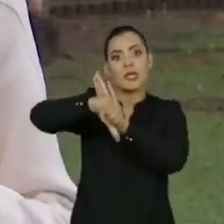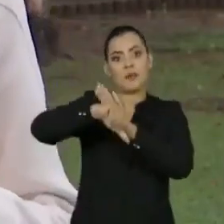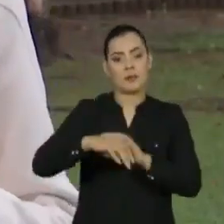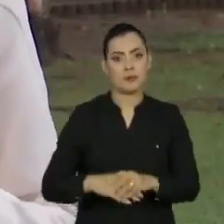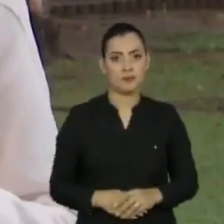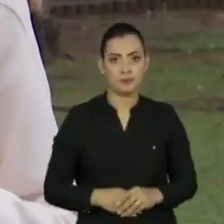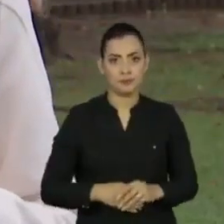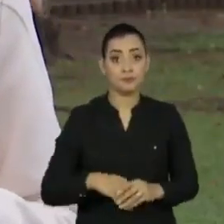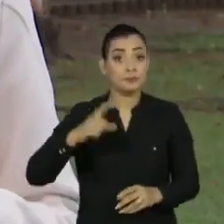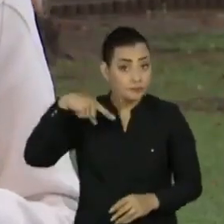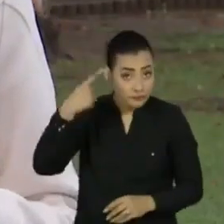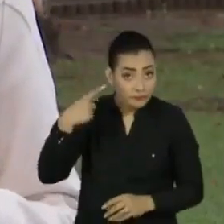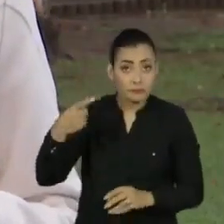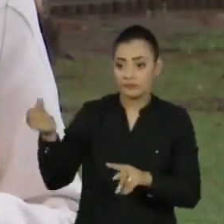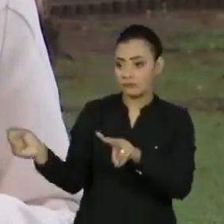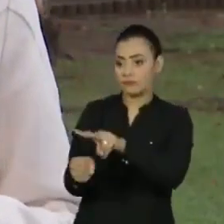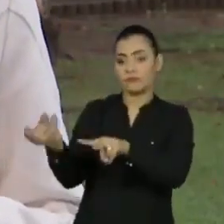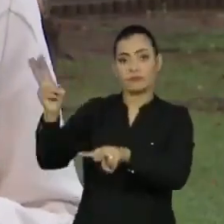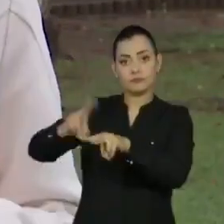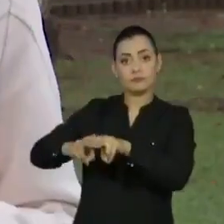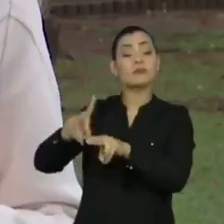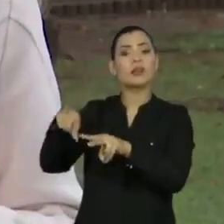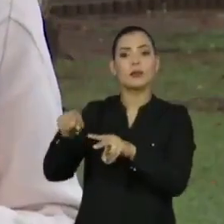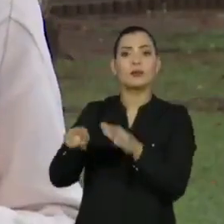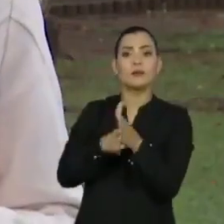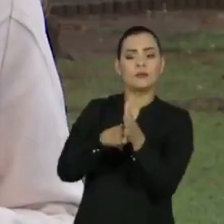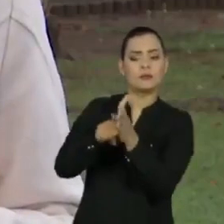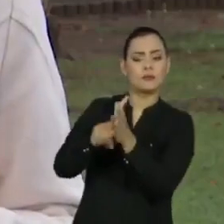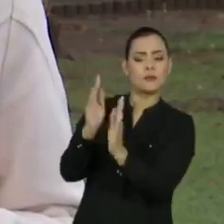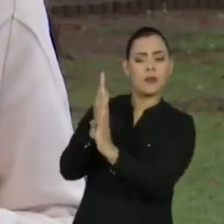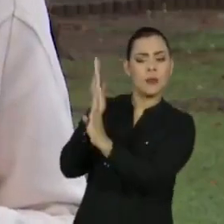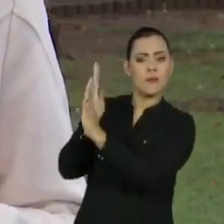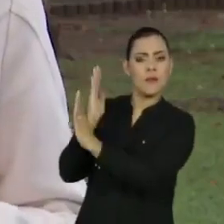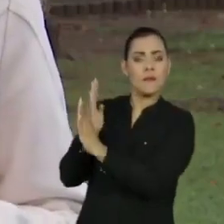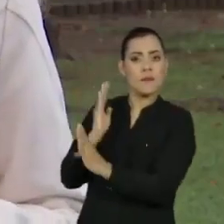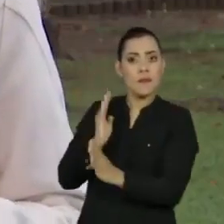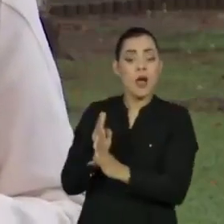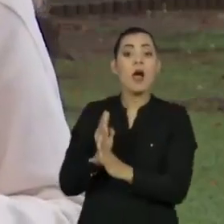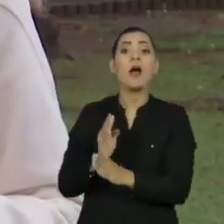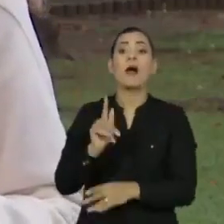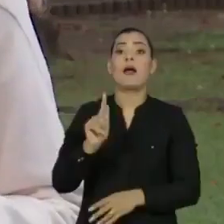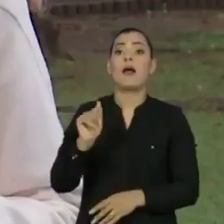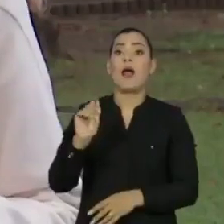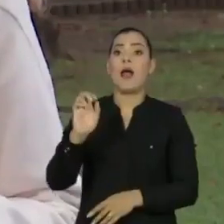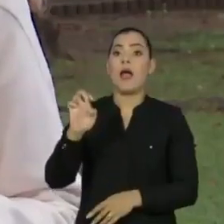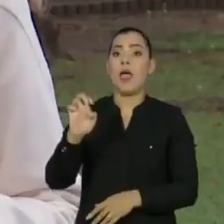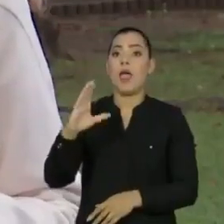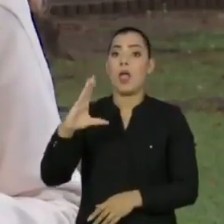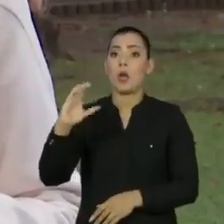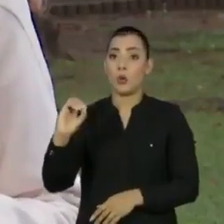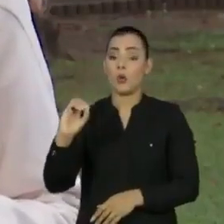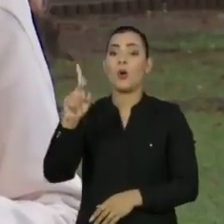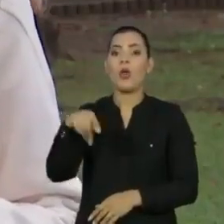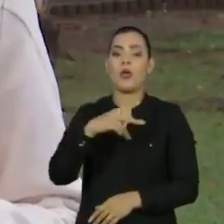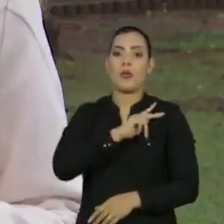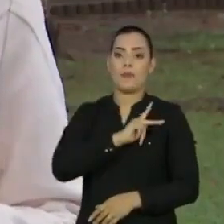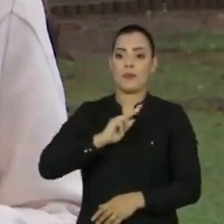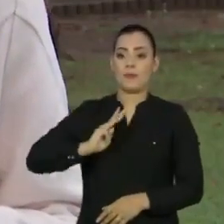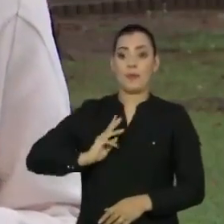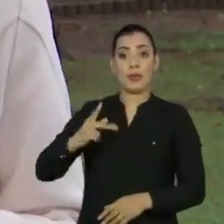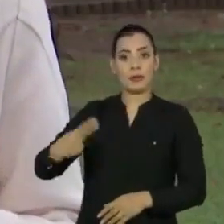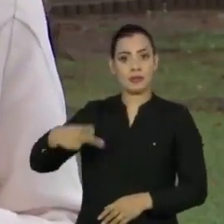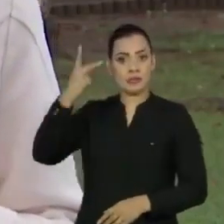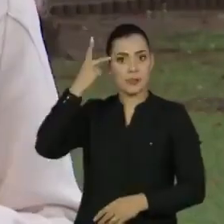A prisão dos advogados faz parte da operação Fast Track, deflagrada pelo GAECO, o Grupo do Ministério Público de São Paulo